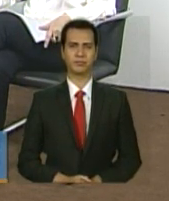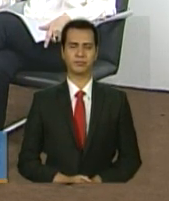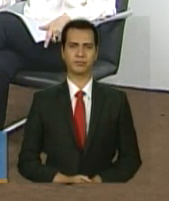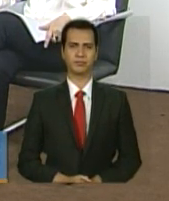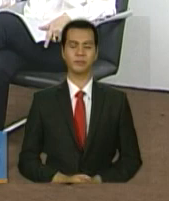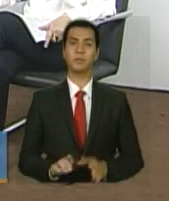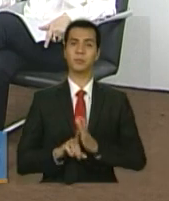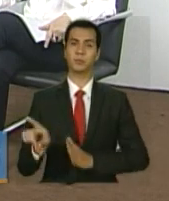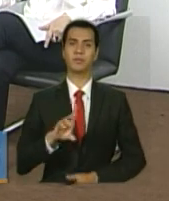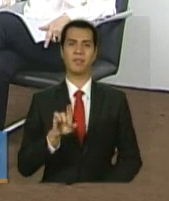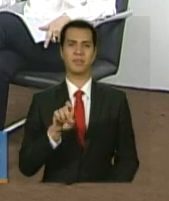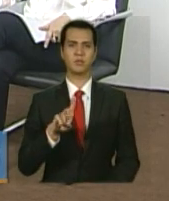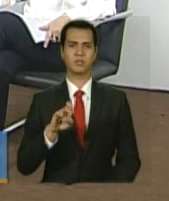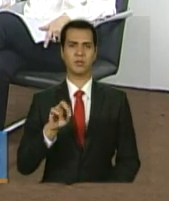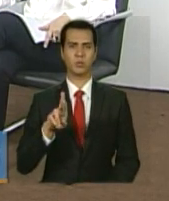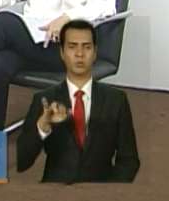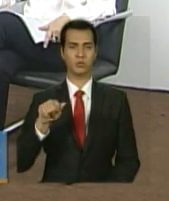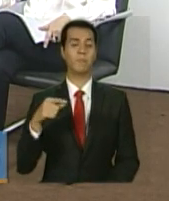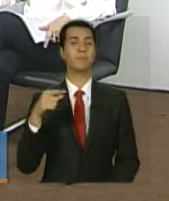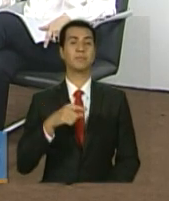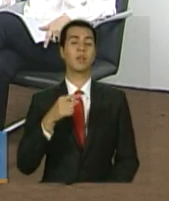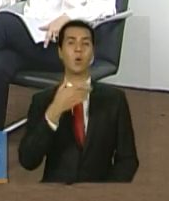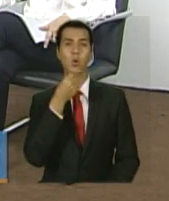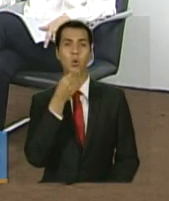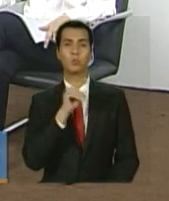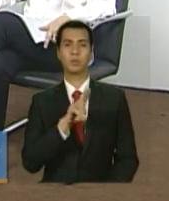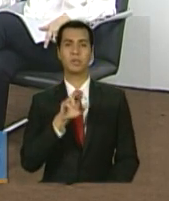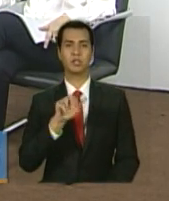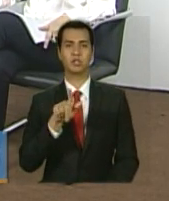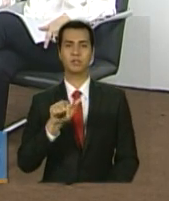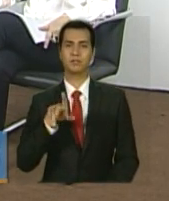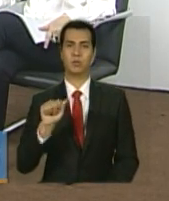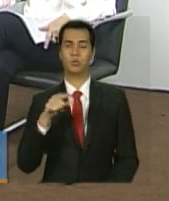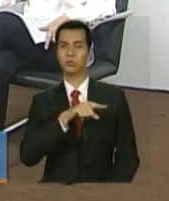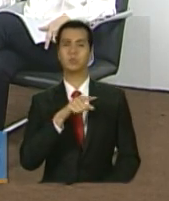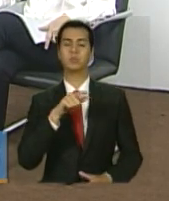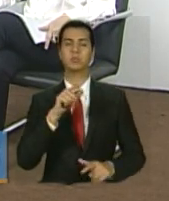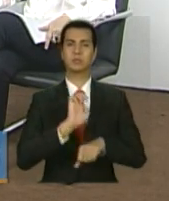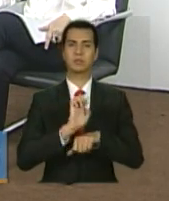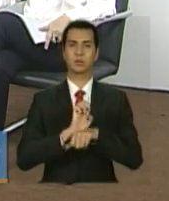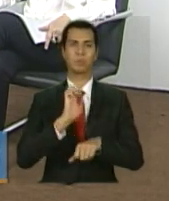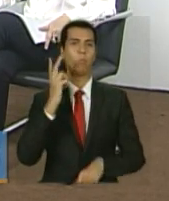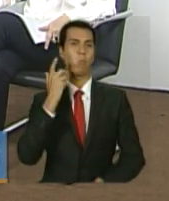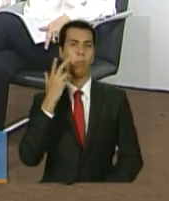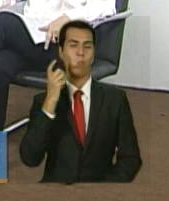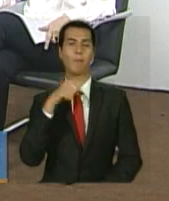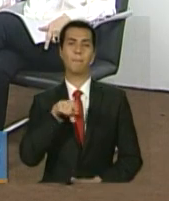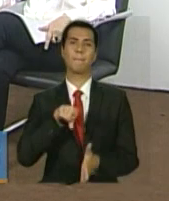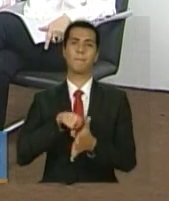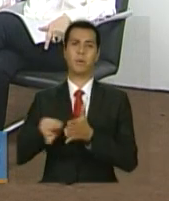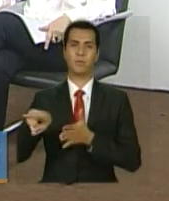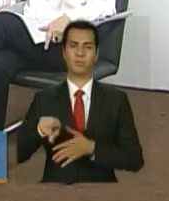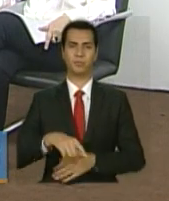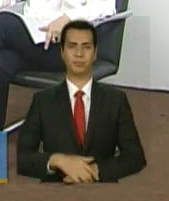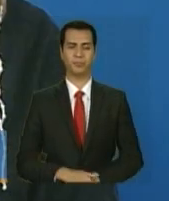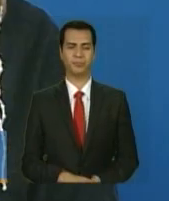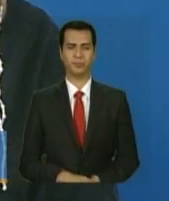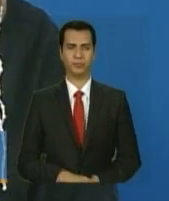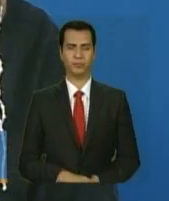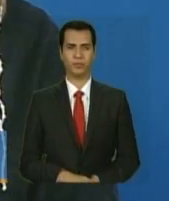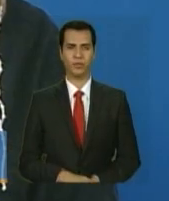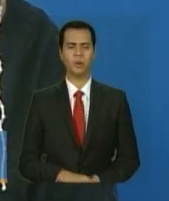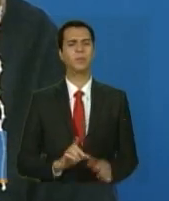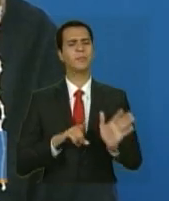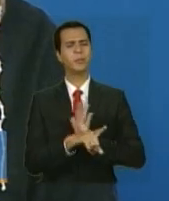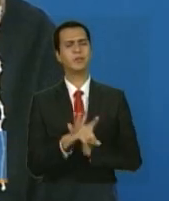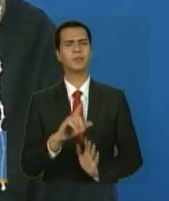Reginaldo. Ele é operador do CadÚnico em Aracati, no Ceará. A pergunta do Reginaldo é o seguinte: há alguma